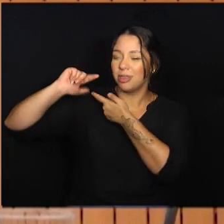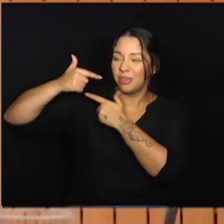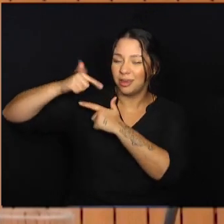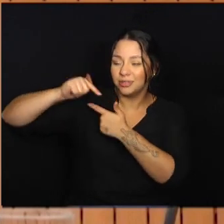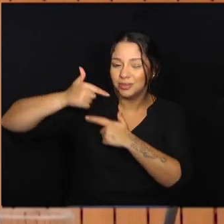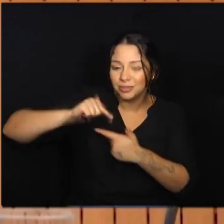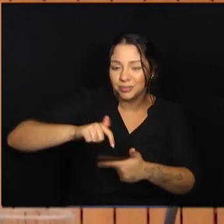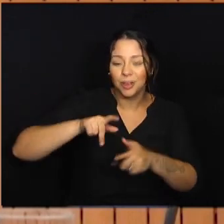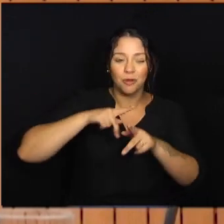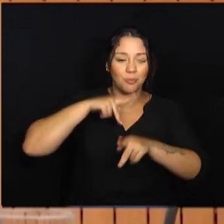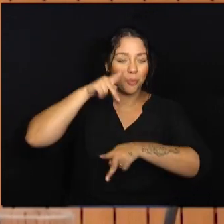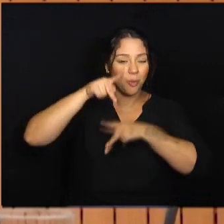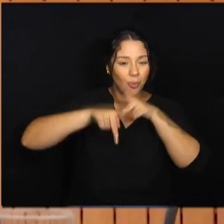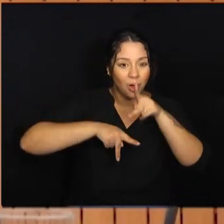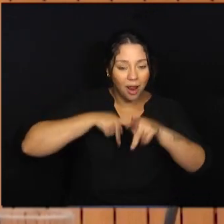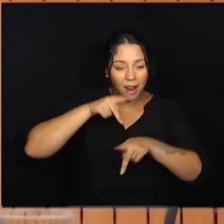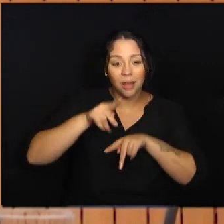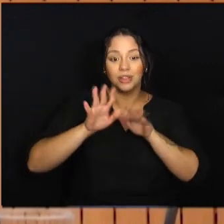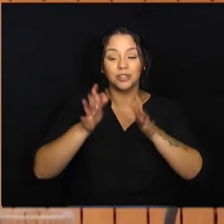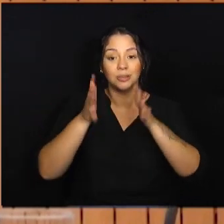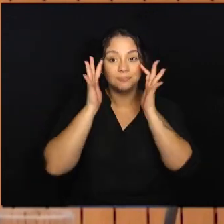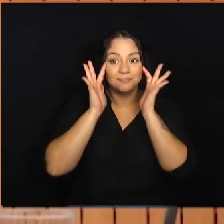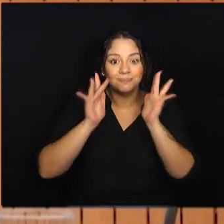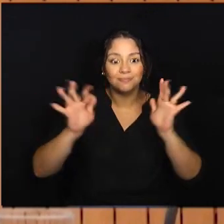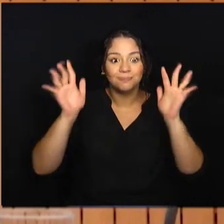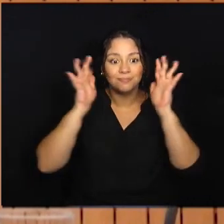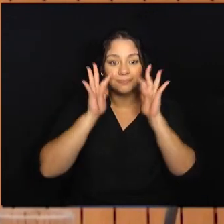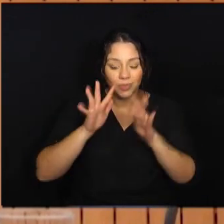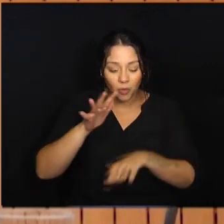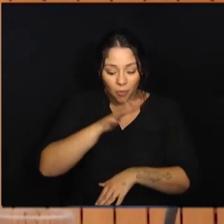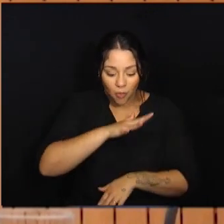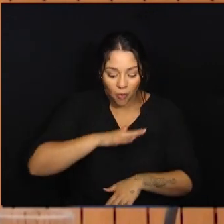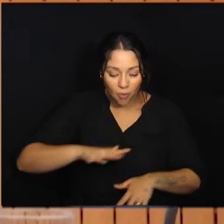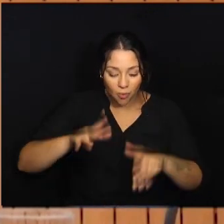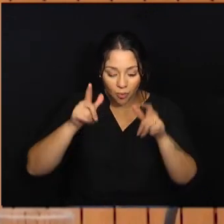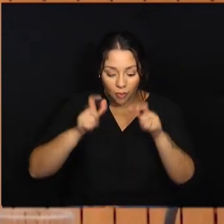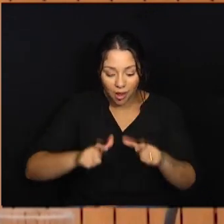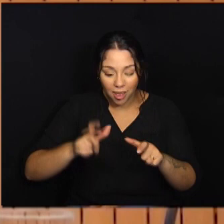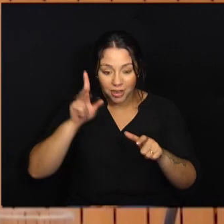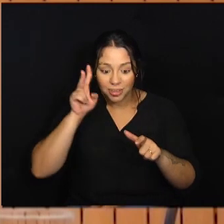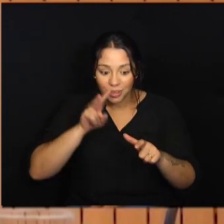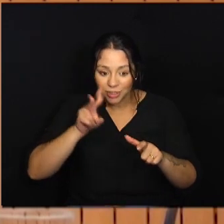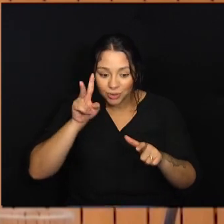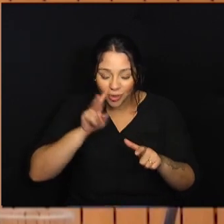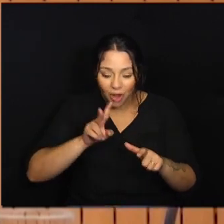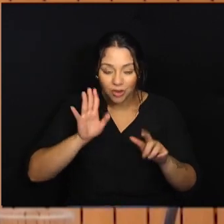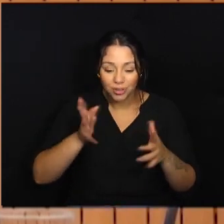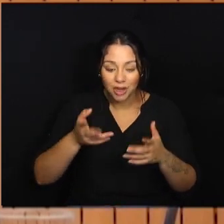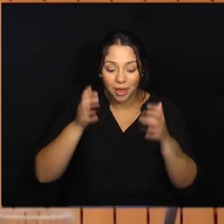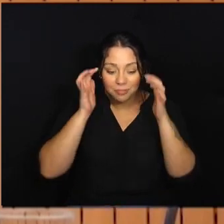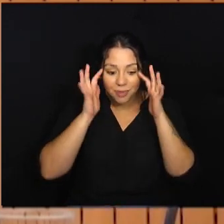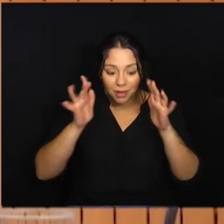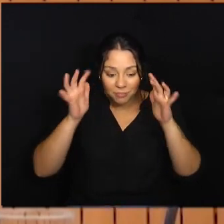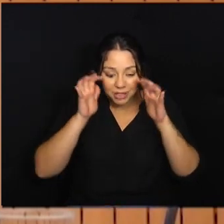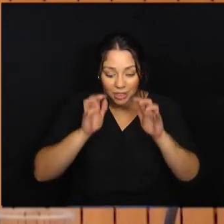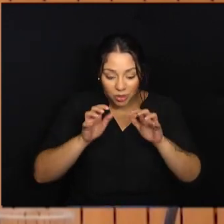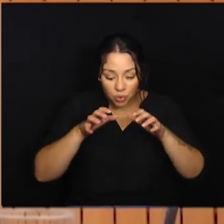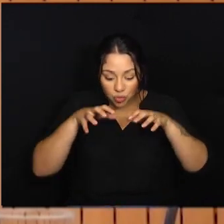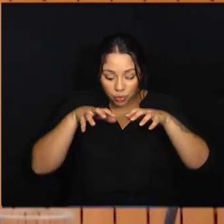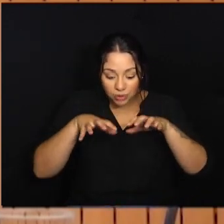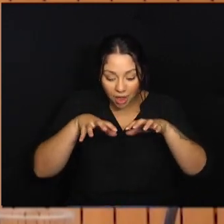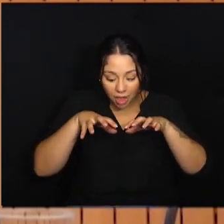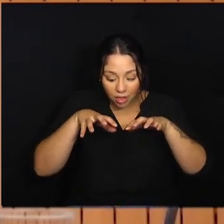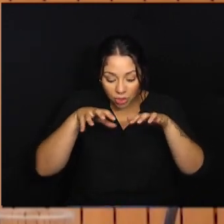popular, cultural, a gente pode pensar na utilização de alguns espaços históricos, pensando nos territórios. Eu acho que essa descentralização,